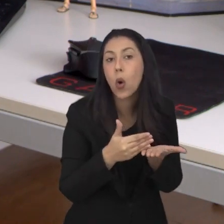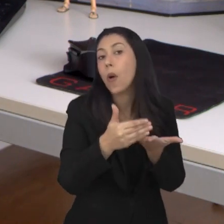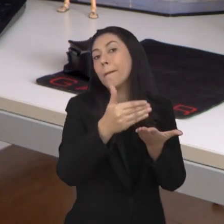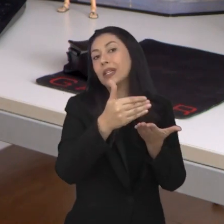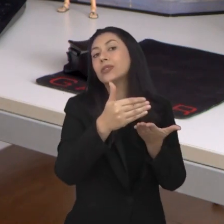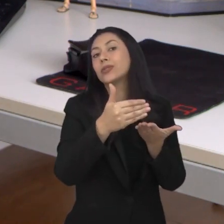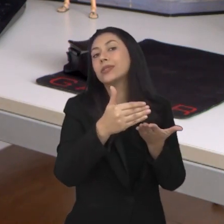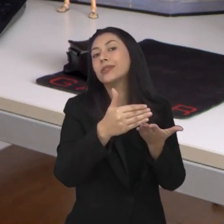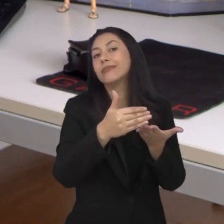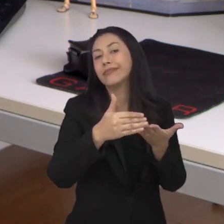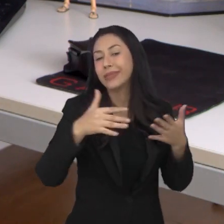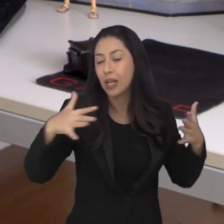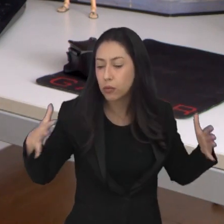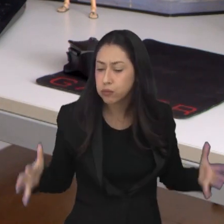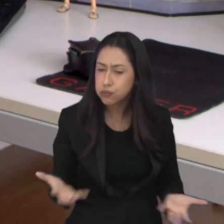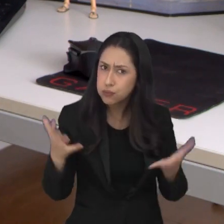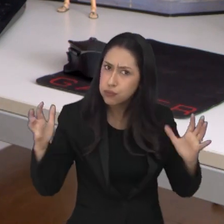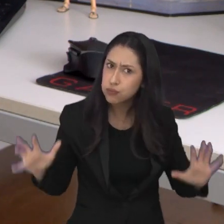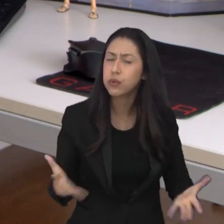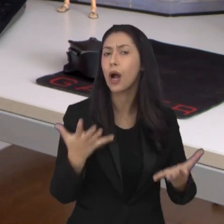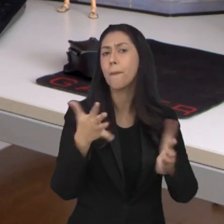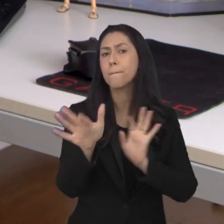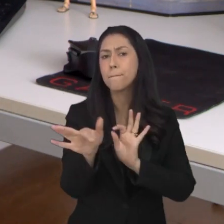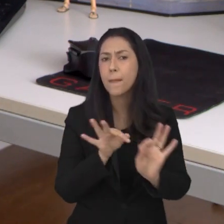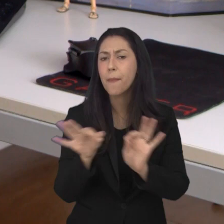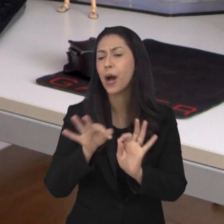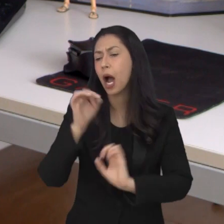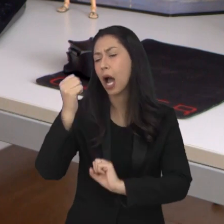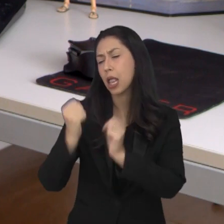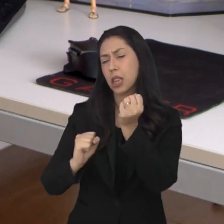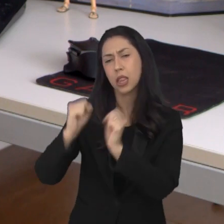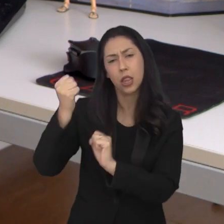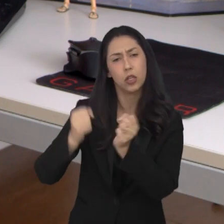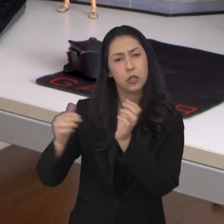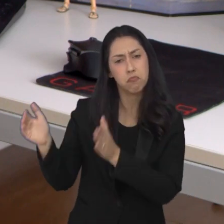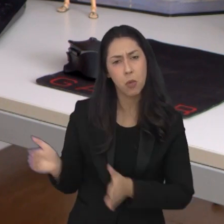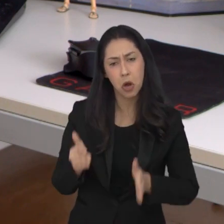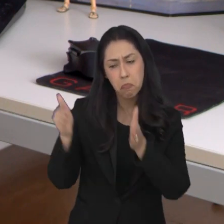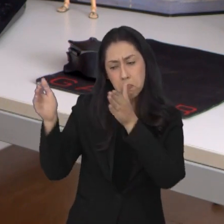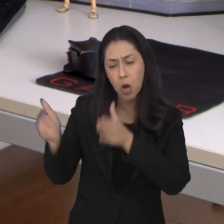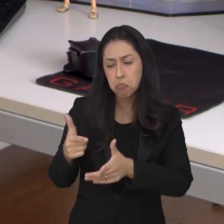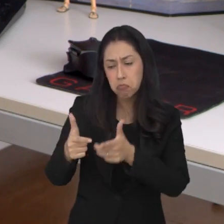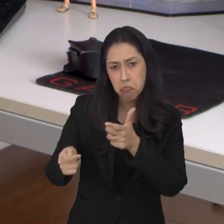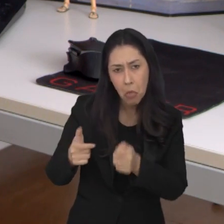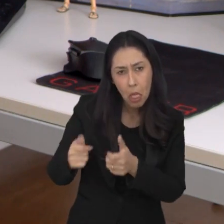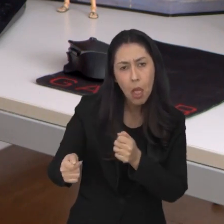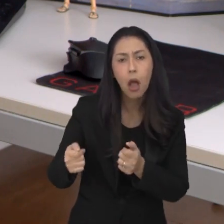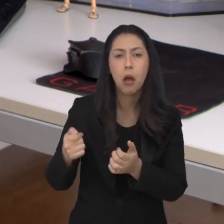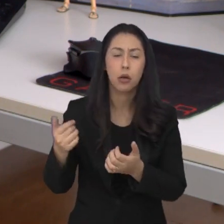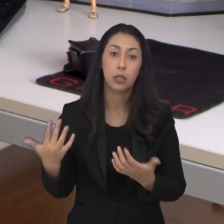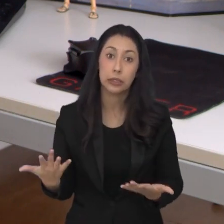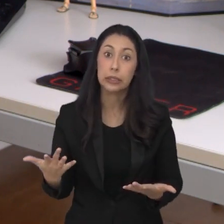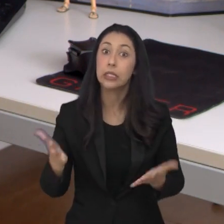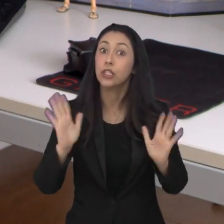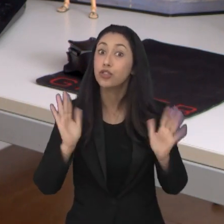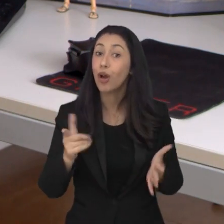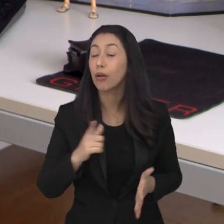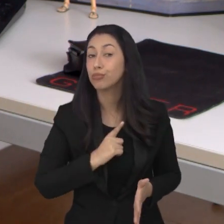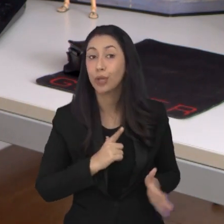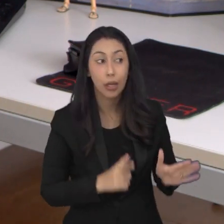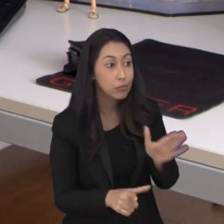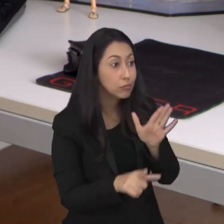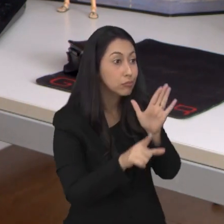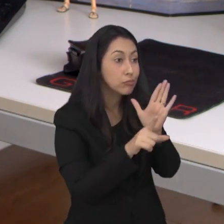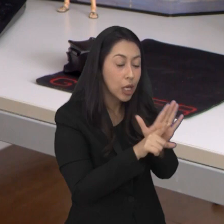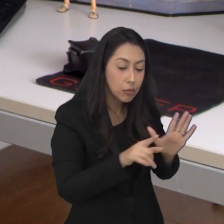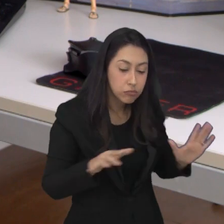gente tem que dar para fortalecer a indústria brasileira. A gente tem acesso agora à lei de